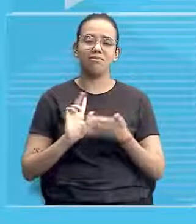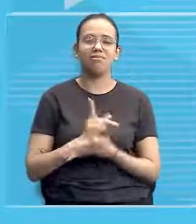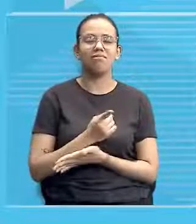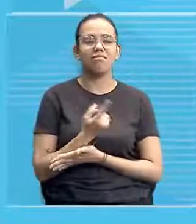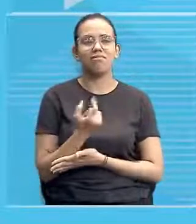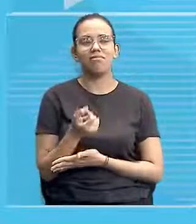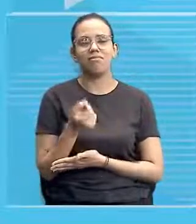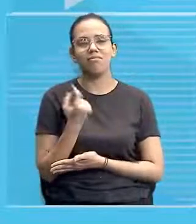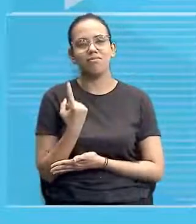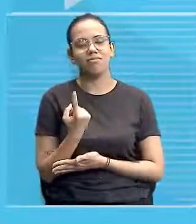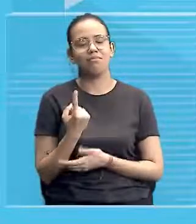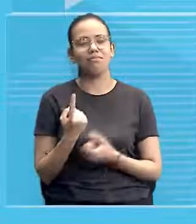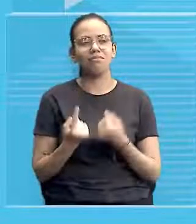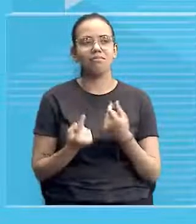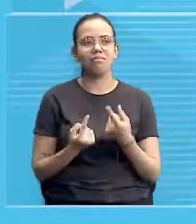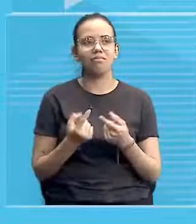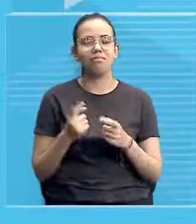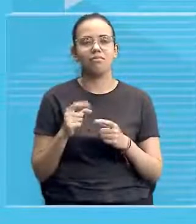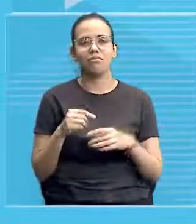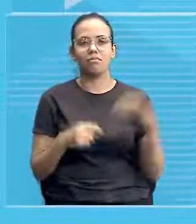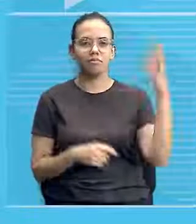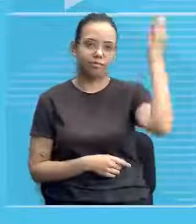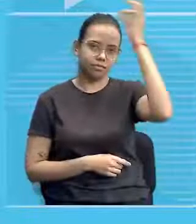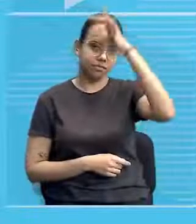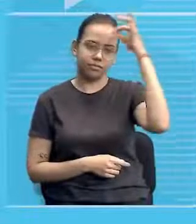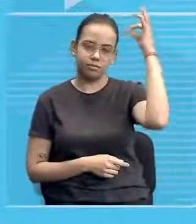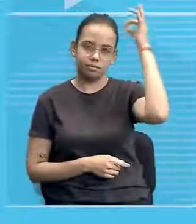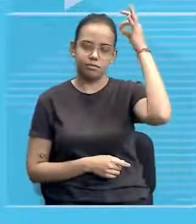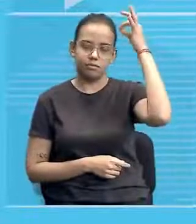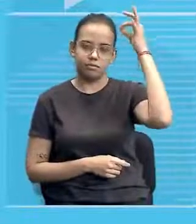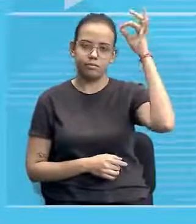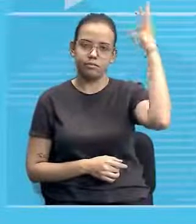ocasionalmente, à santidade.